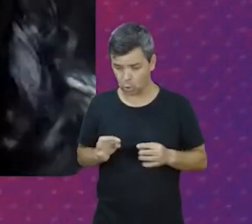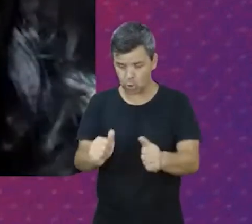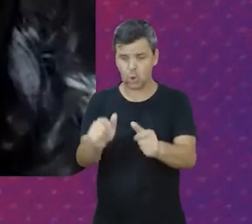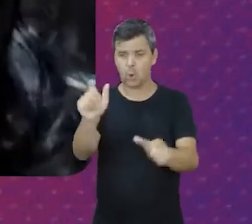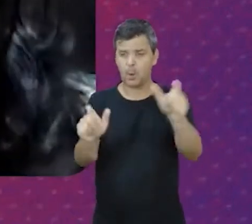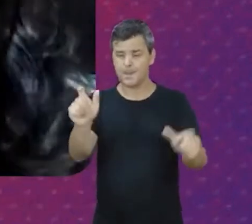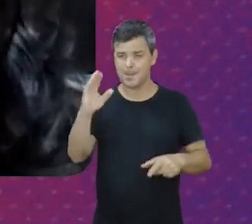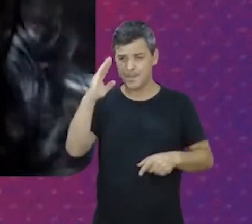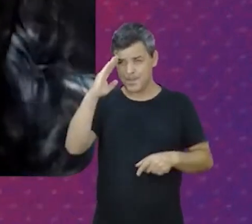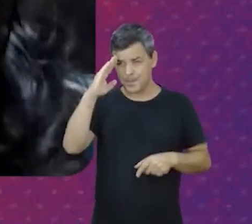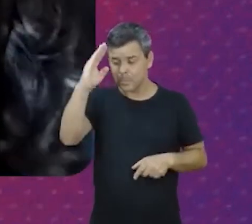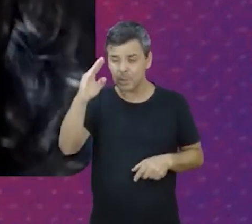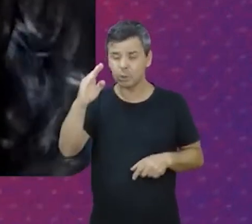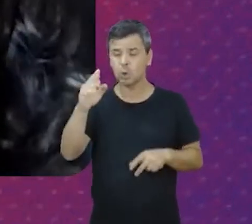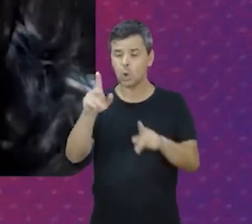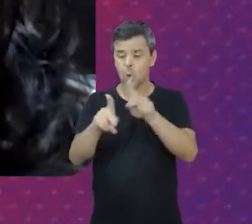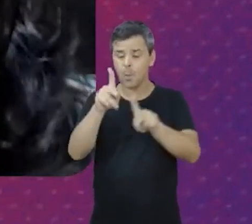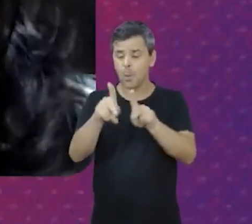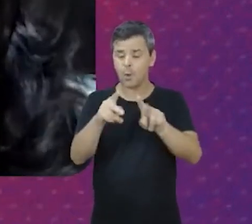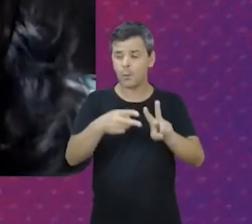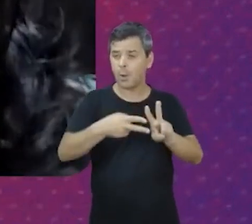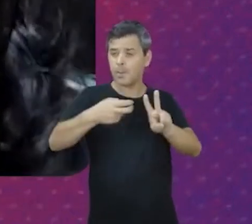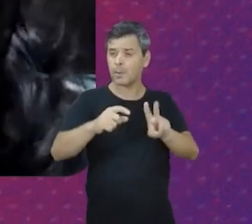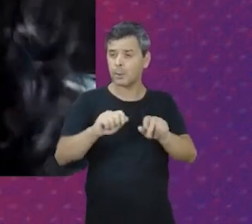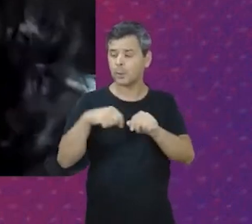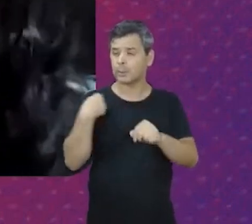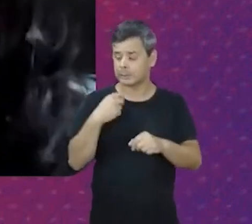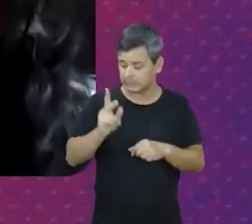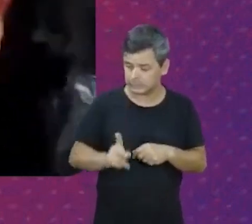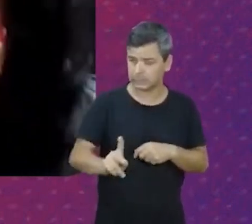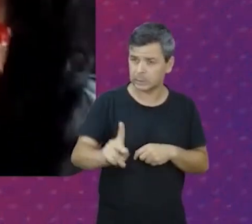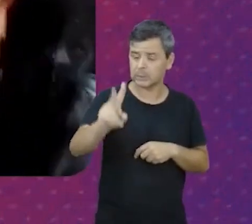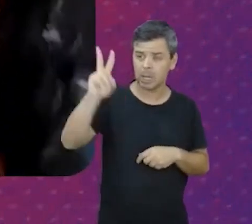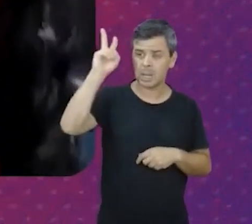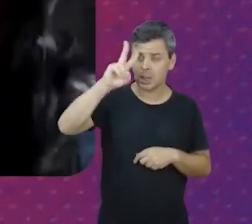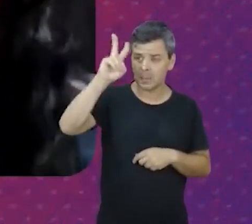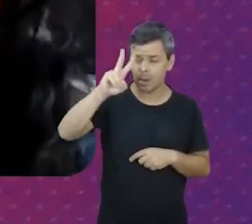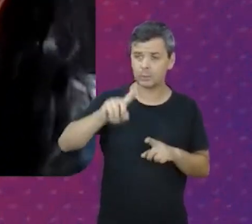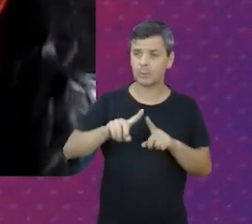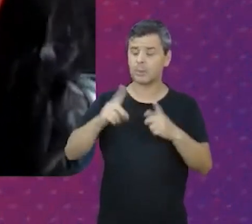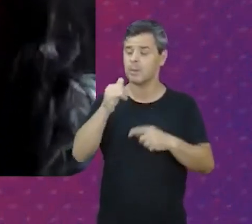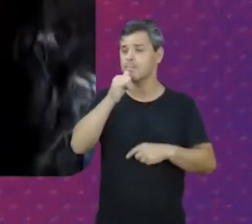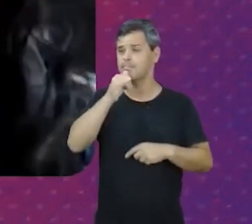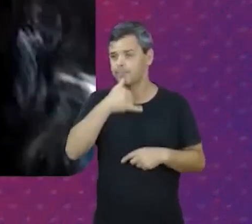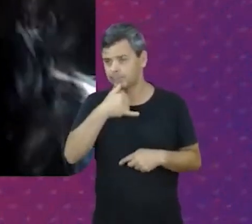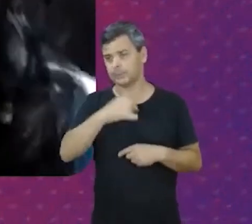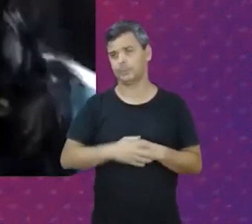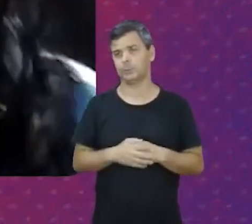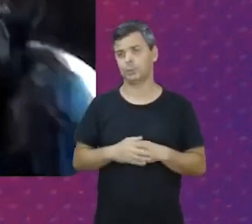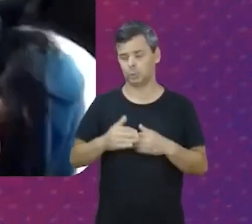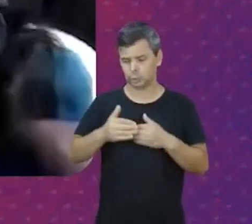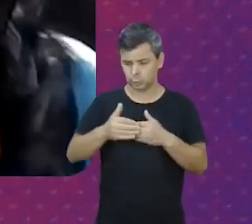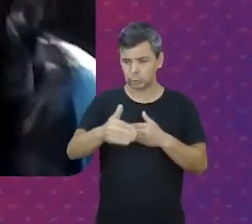pessoa, principalmente do meu povo, ele tem que sempre, sempre ser lembrado, infelizmente,